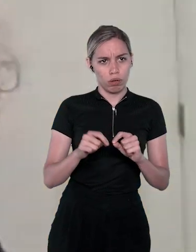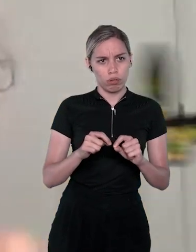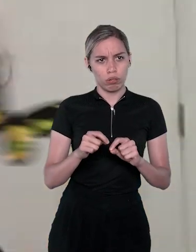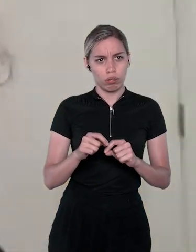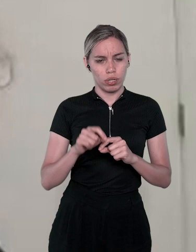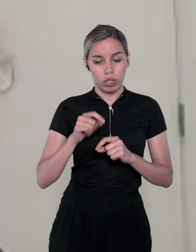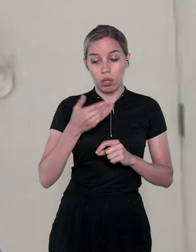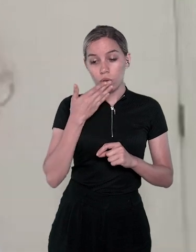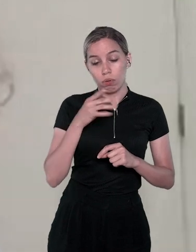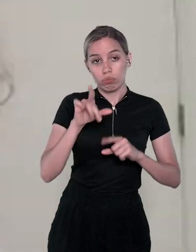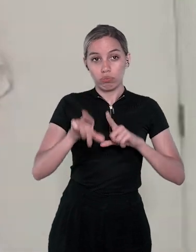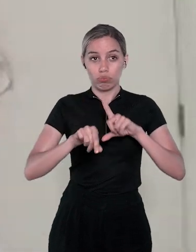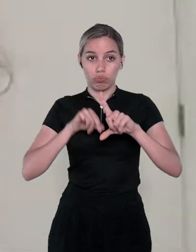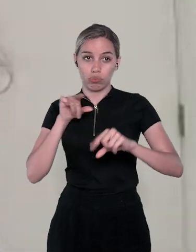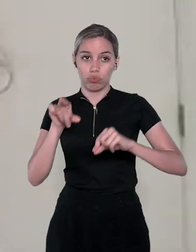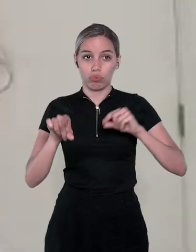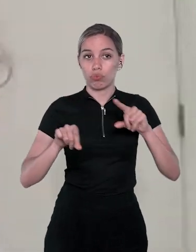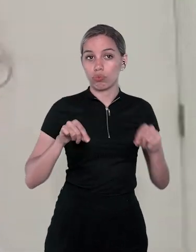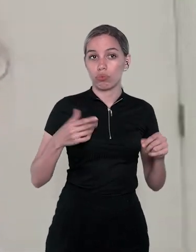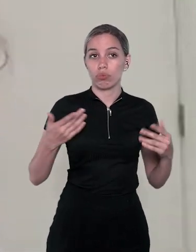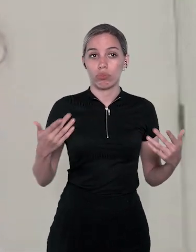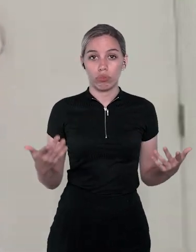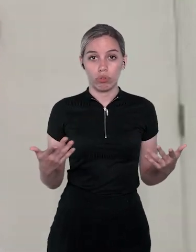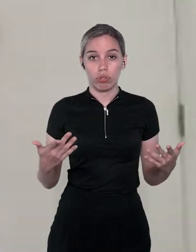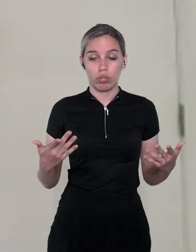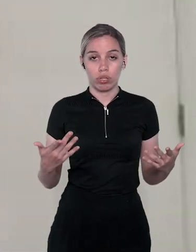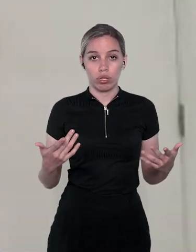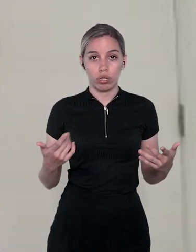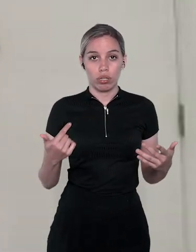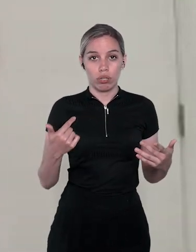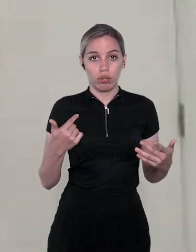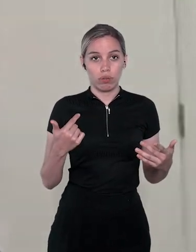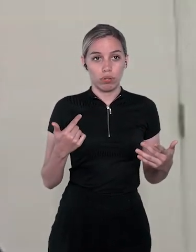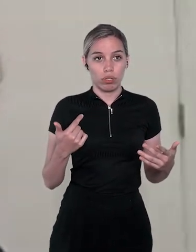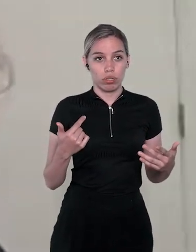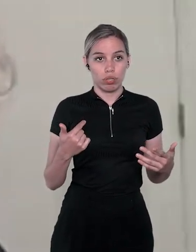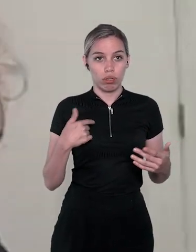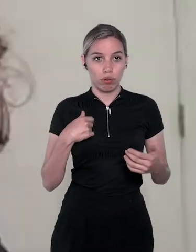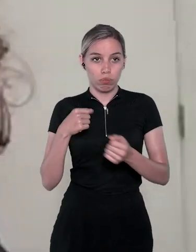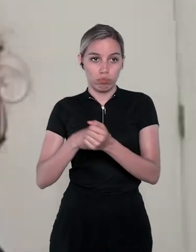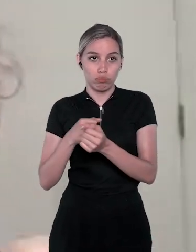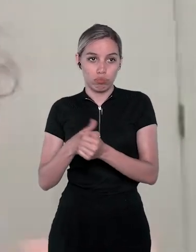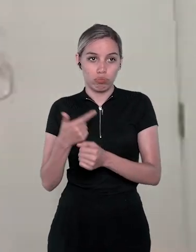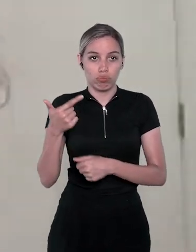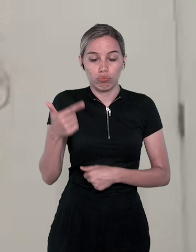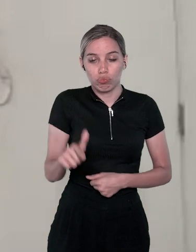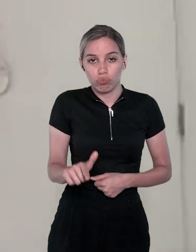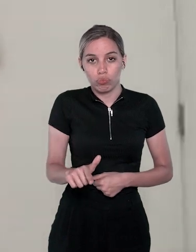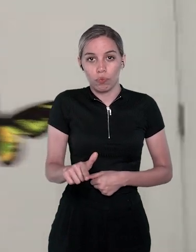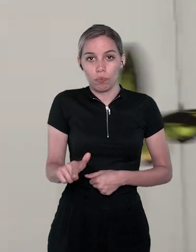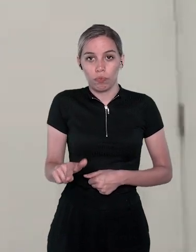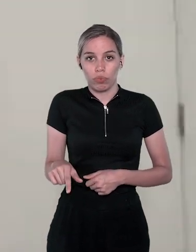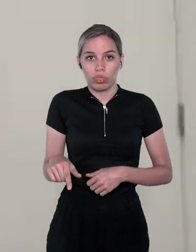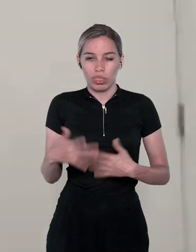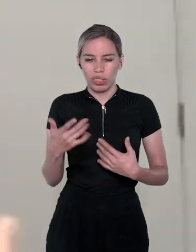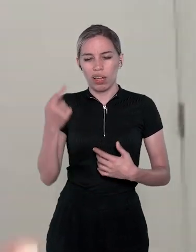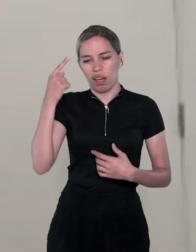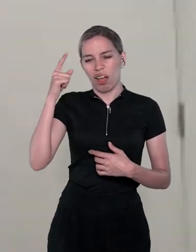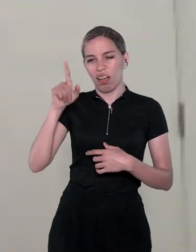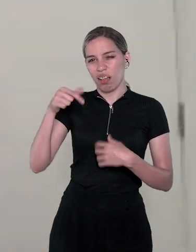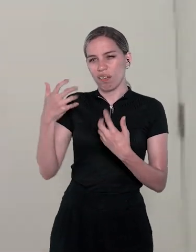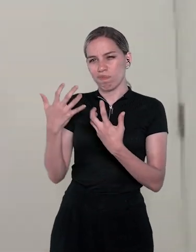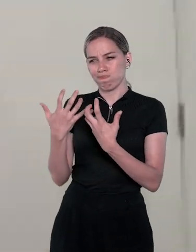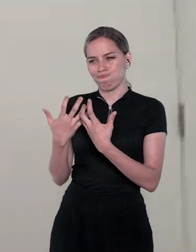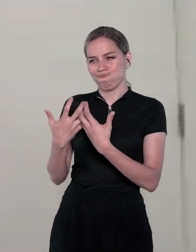que você vai cooptar, ou o que você vai negar, que você vai reconstruir, desconstruir. Então, é